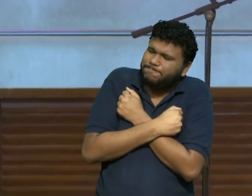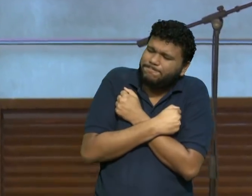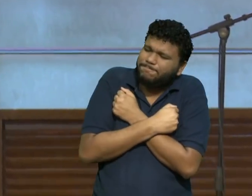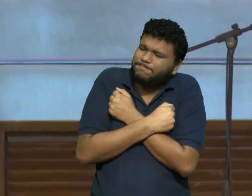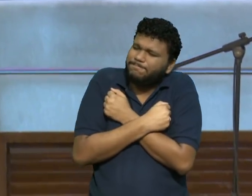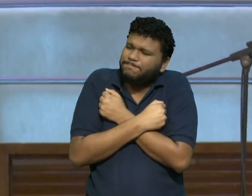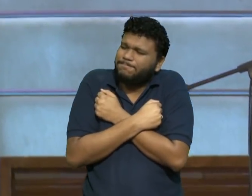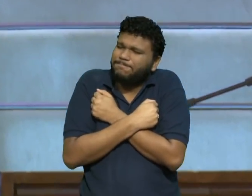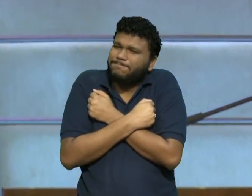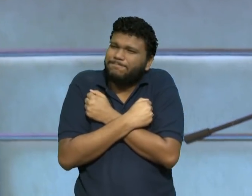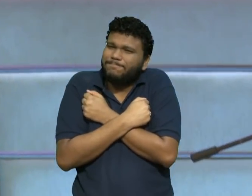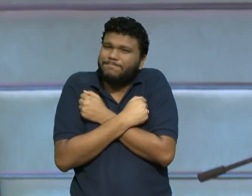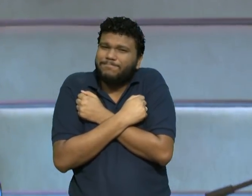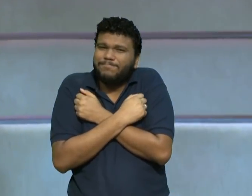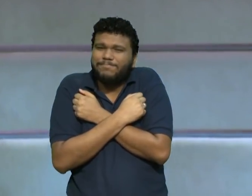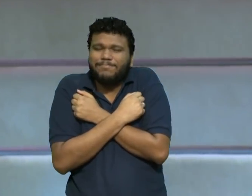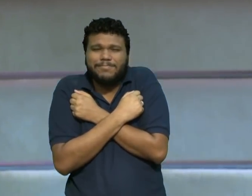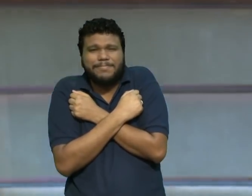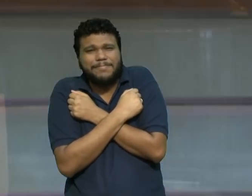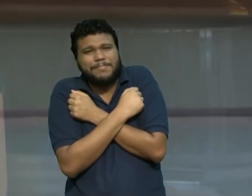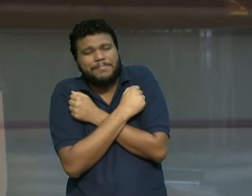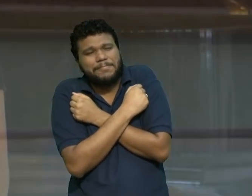E aí